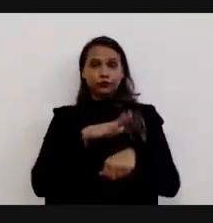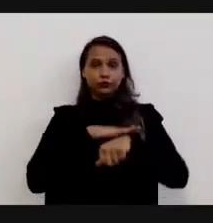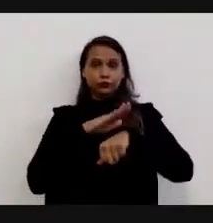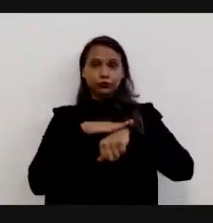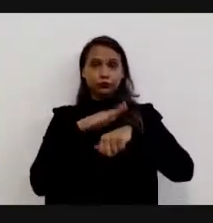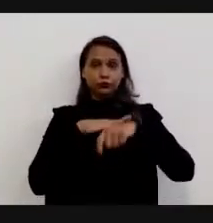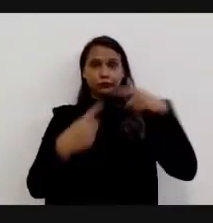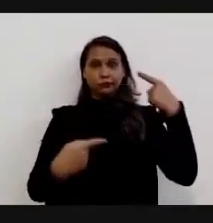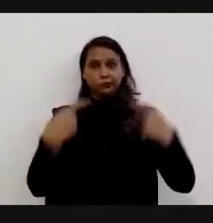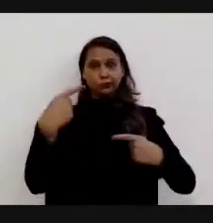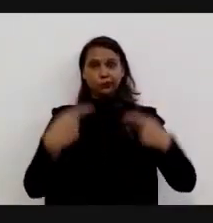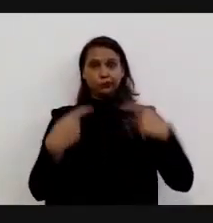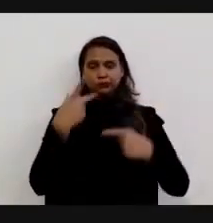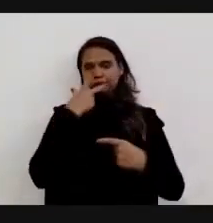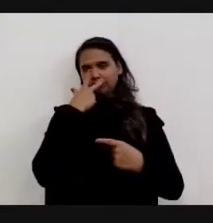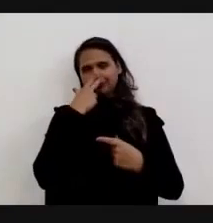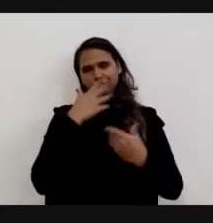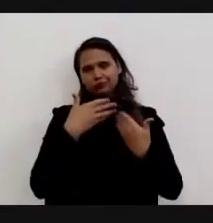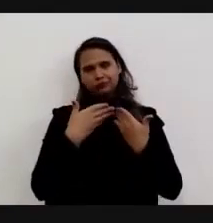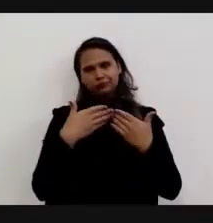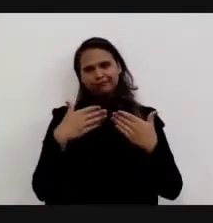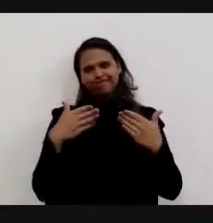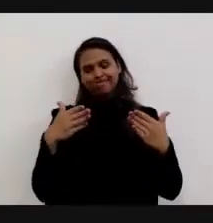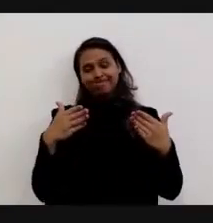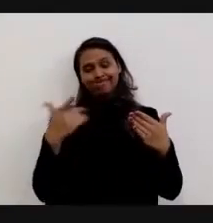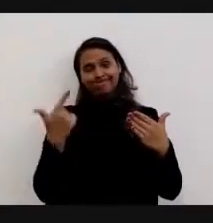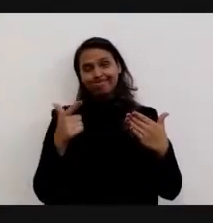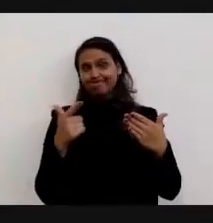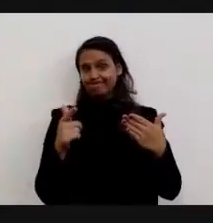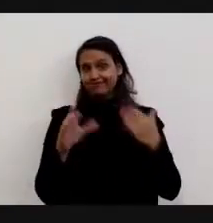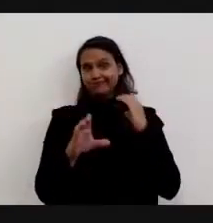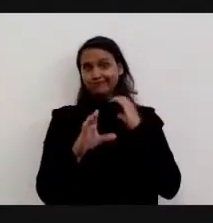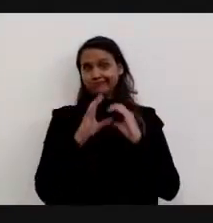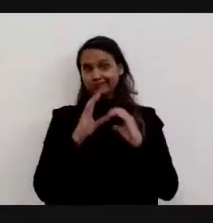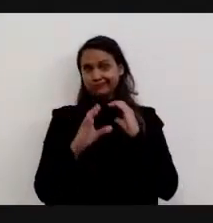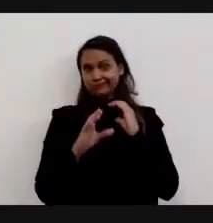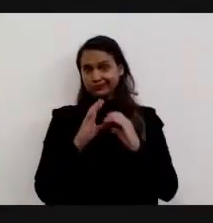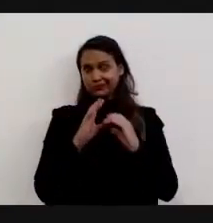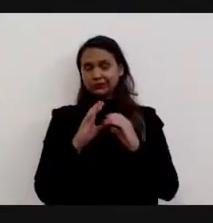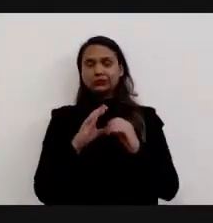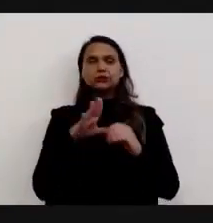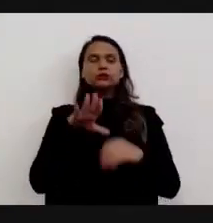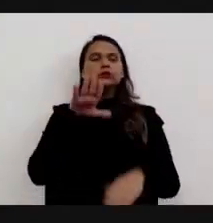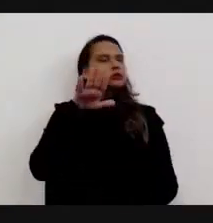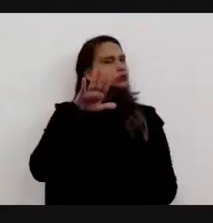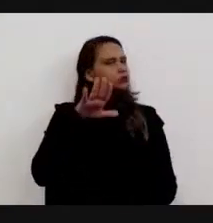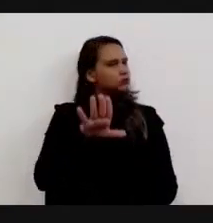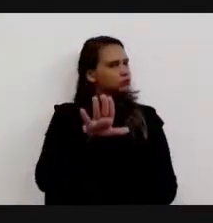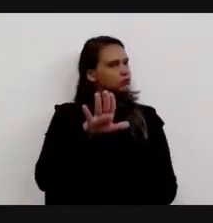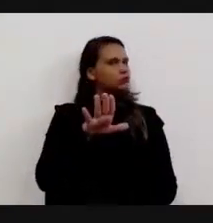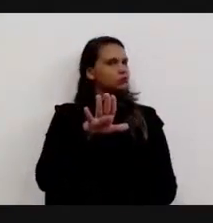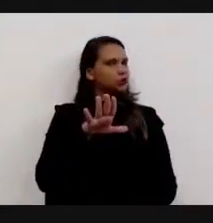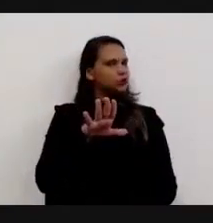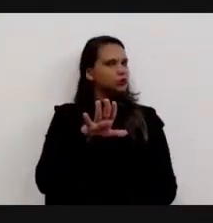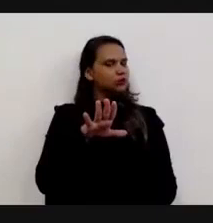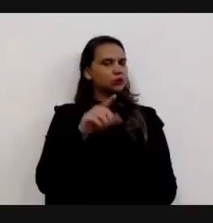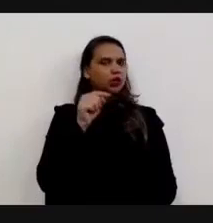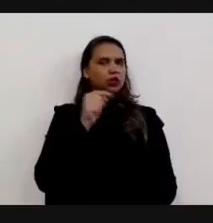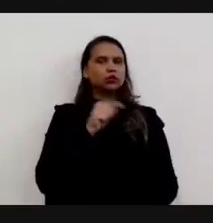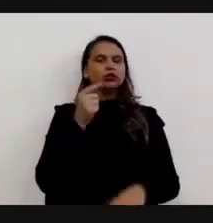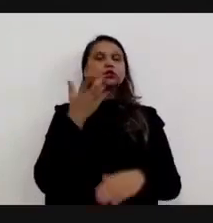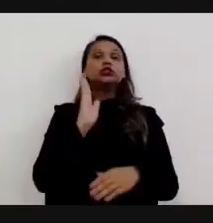não estava muito aberta para esse tipo de comunicação, mas já nesse ano essa sala de situação